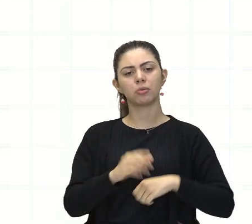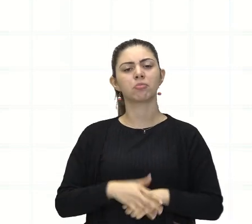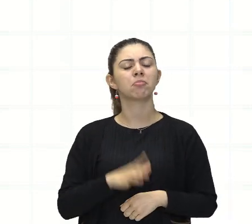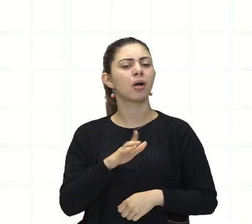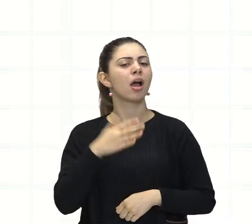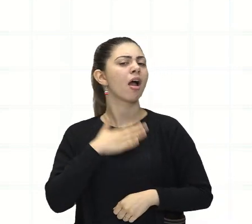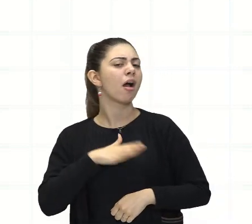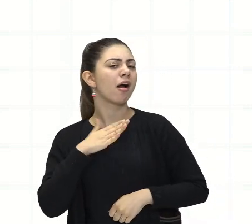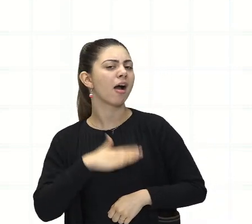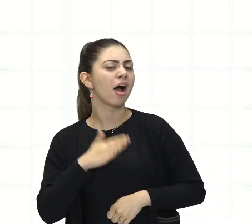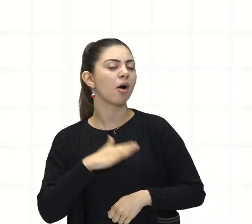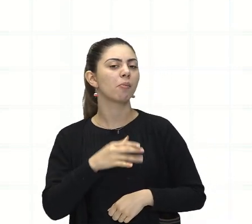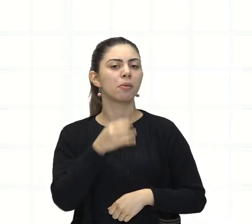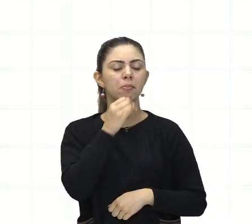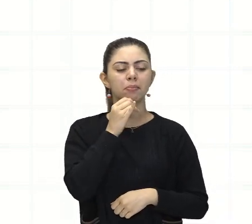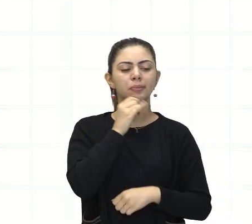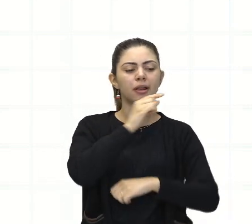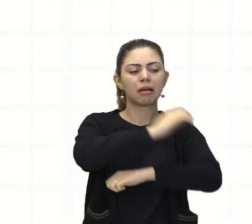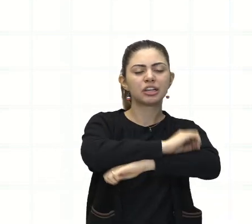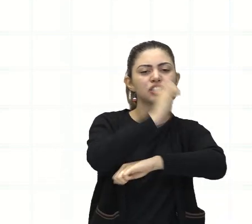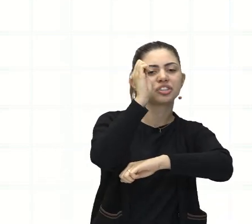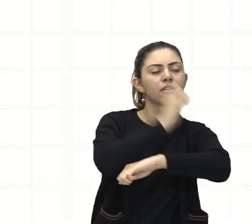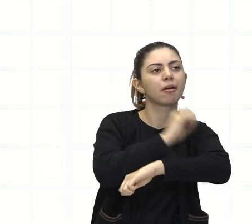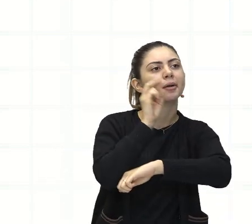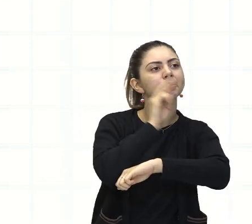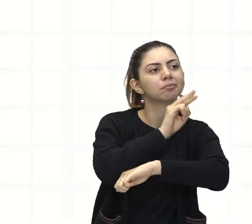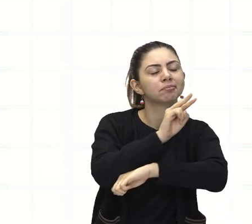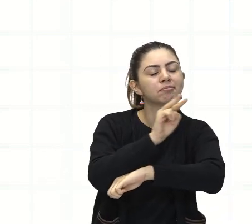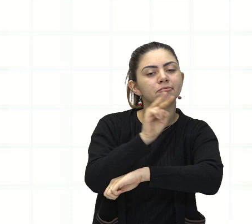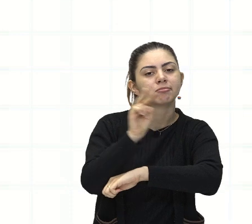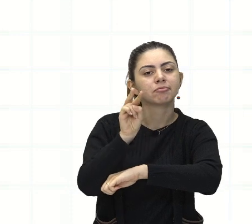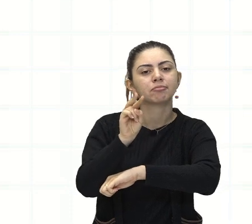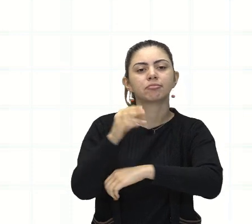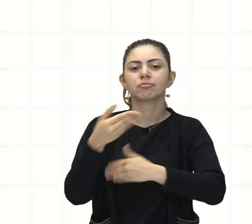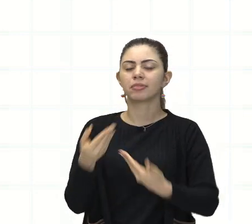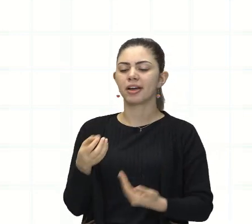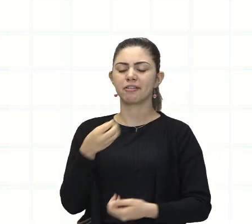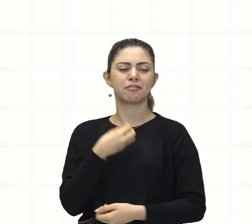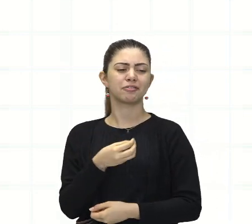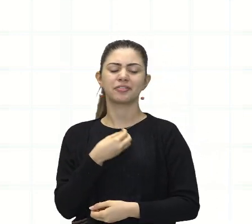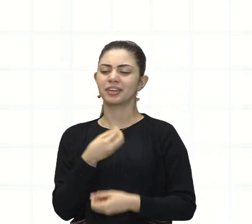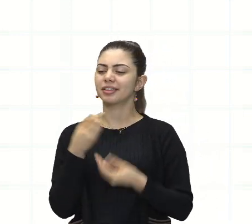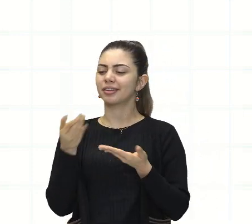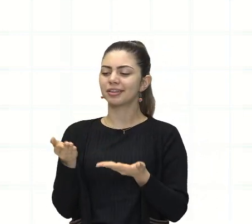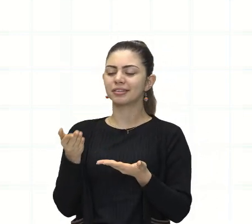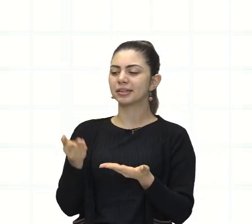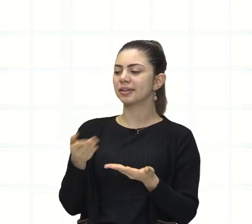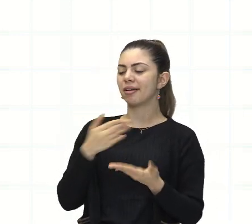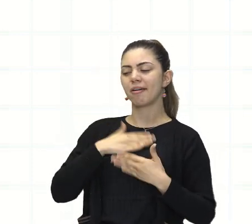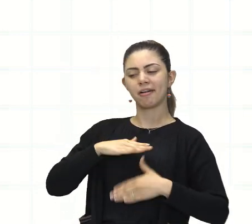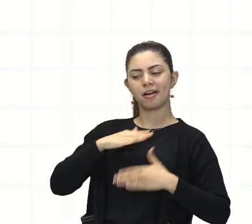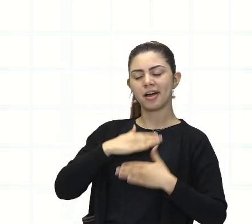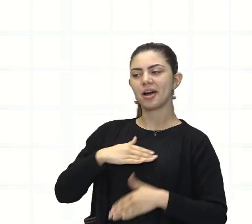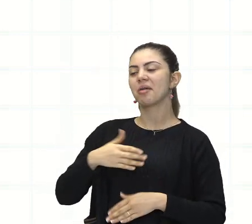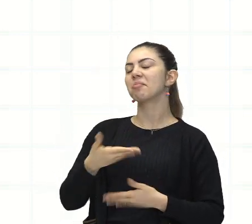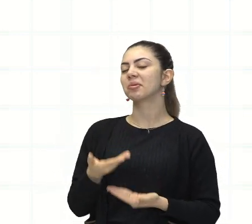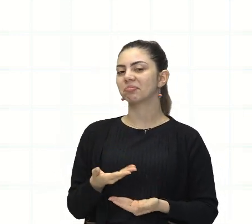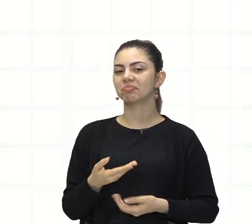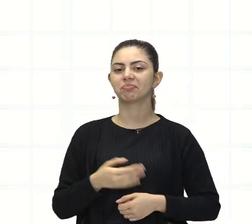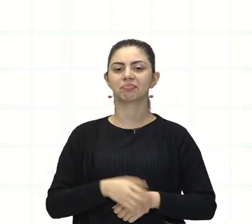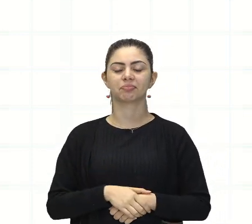Devagar as janelas olham, esta vida besta, meu